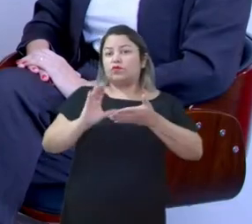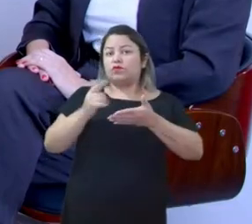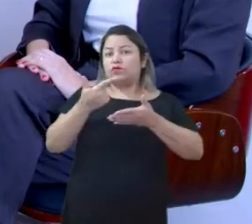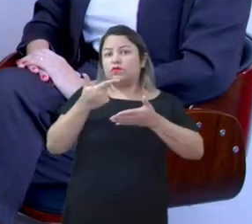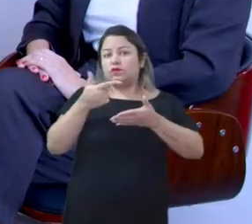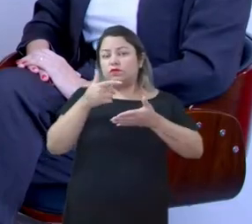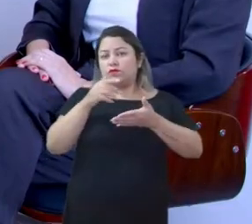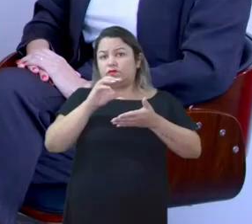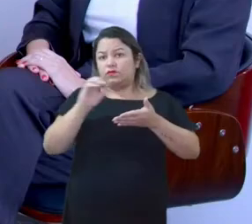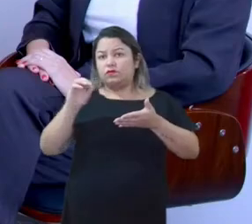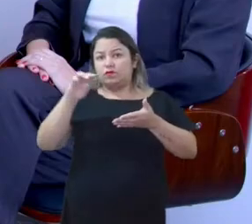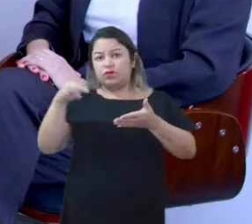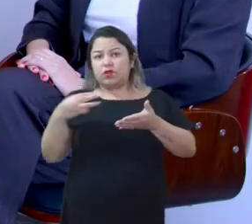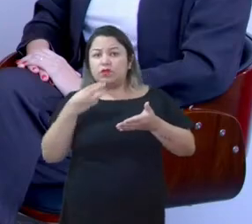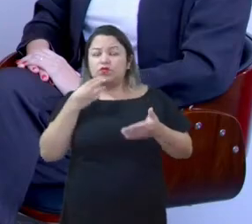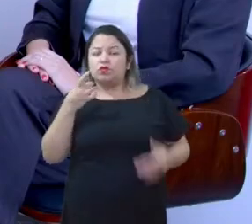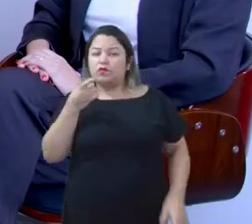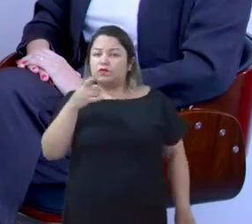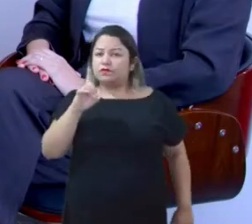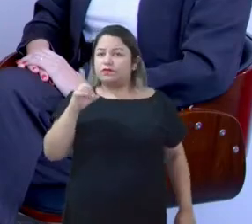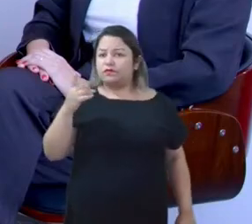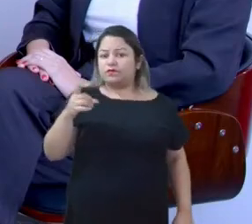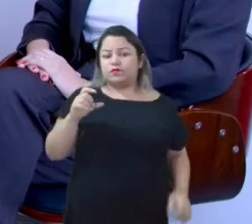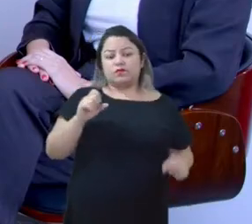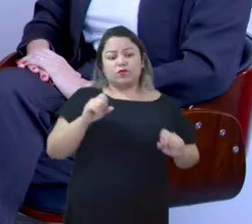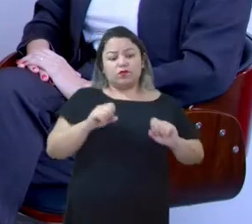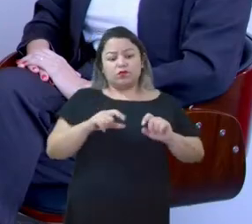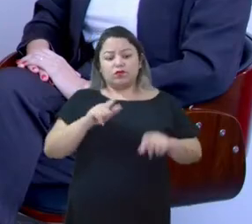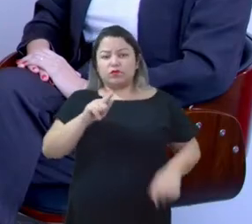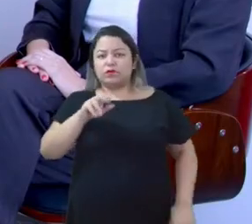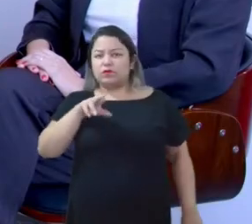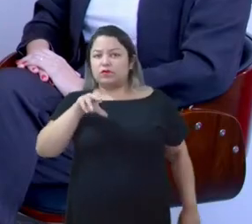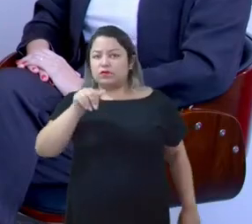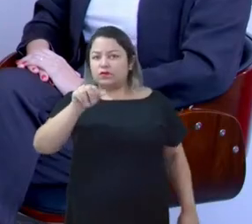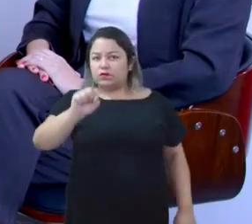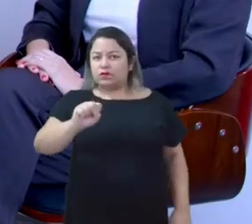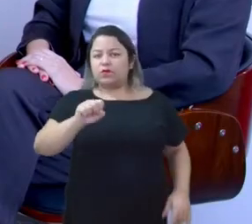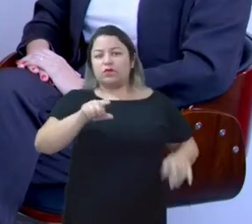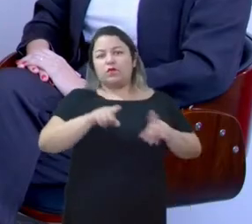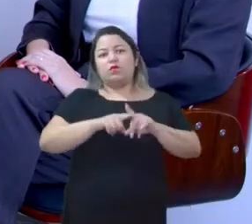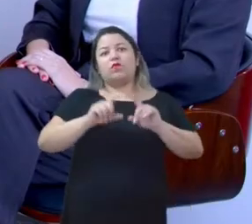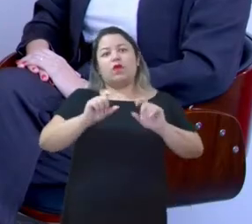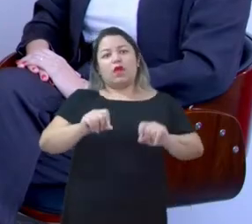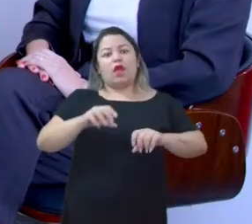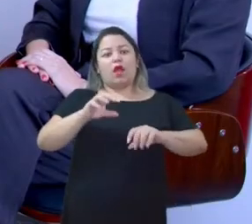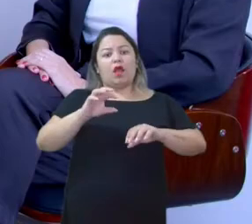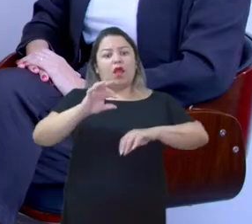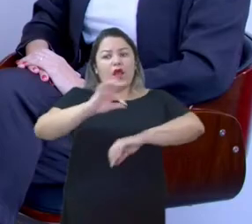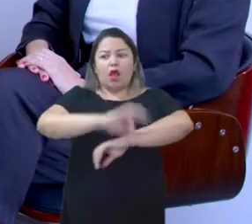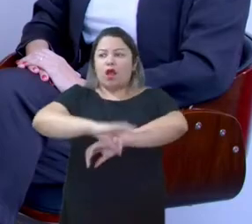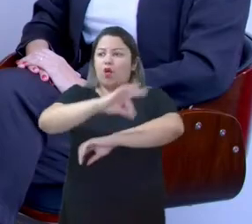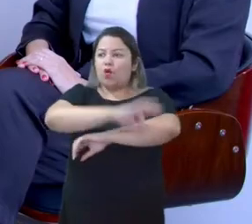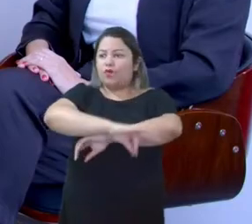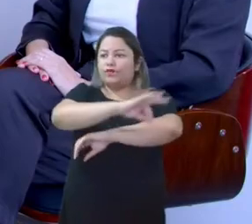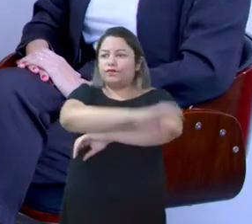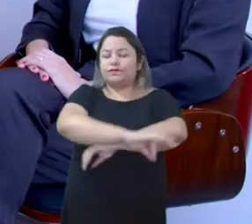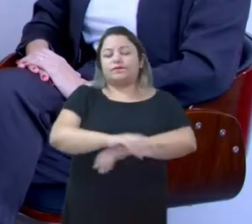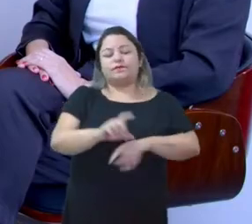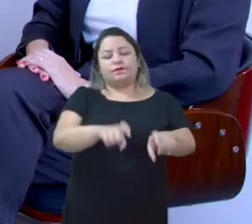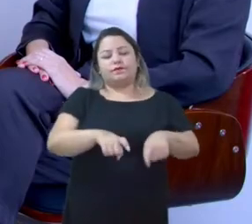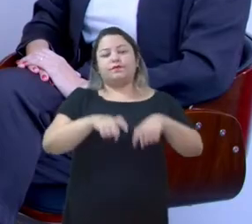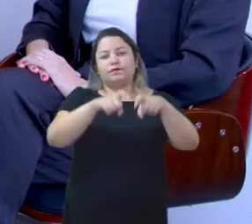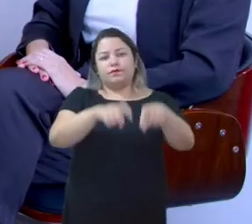dólares. A produção de grãos e a produtividade rural. Então você tem um tanto